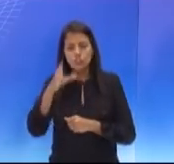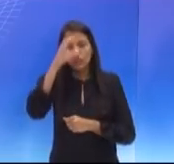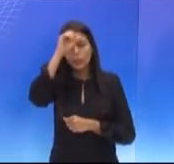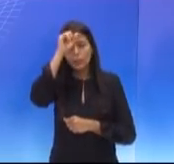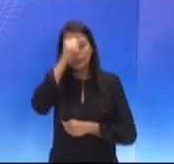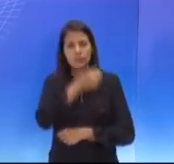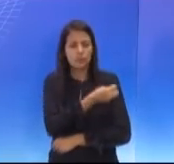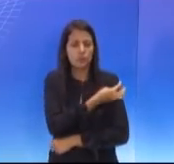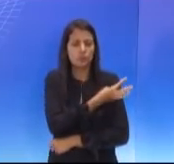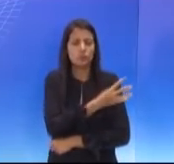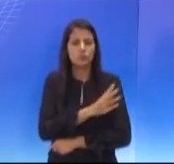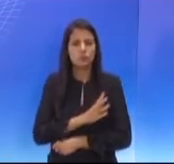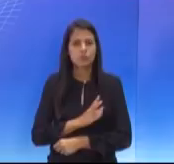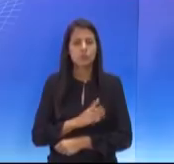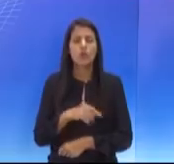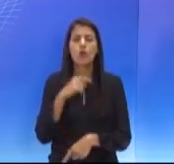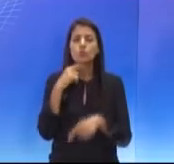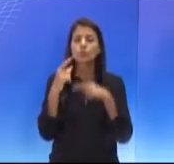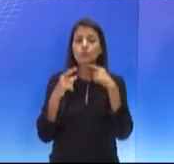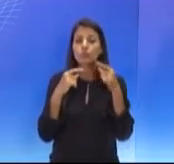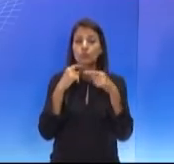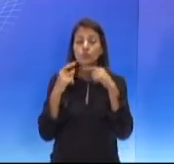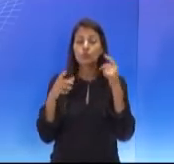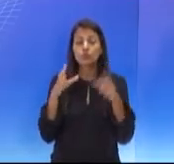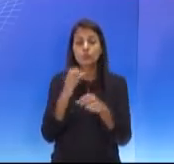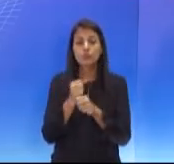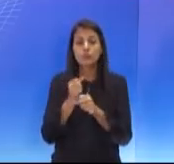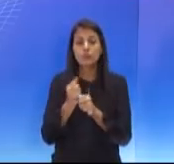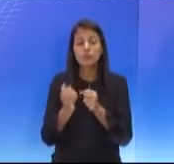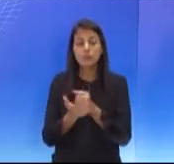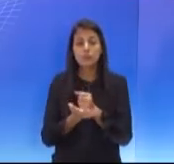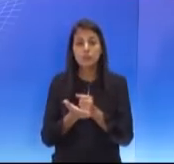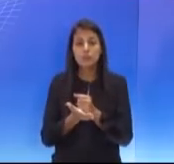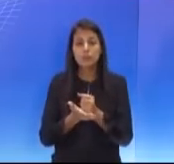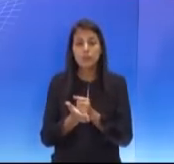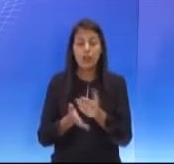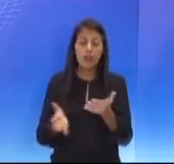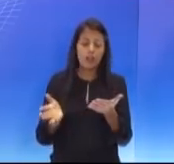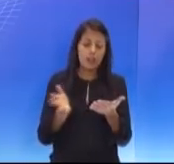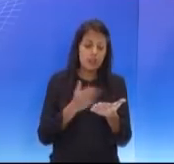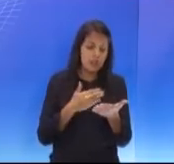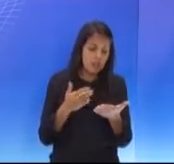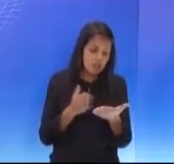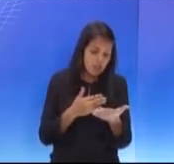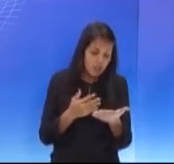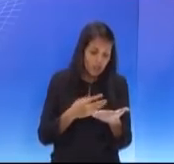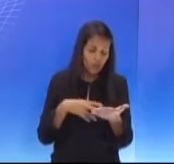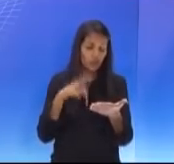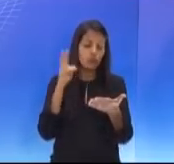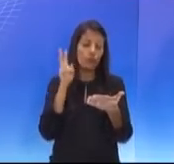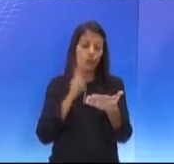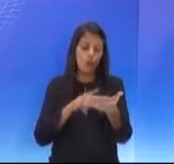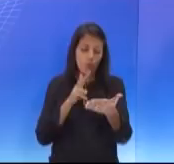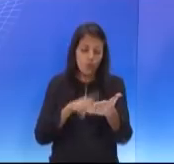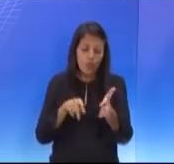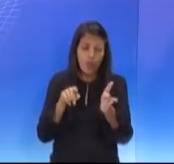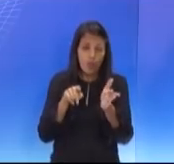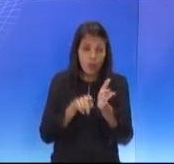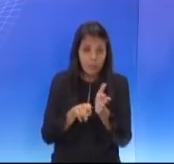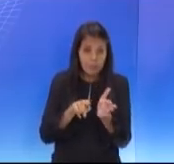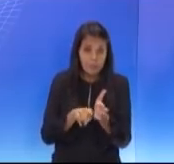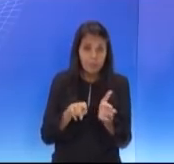você tem dúvidas na matemática básica? Pega um livro, certo? De matemática do 6º ano, 7º